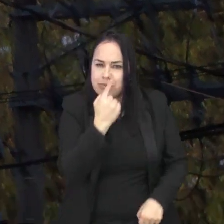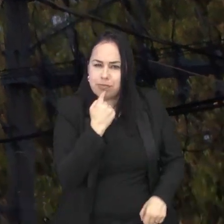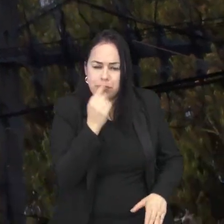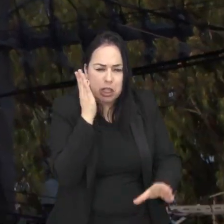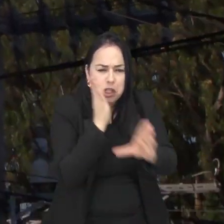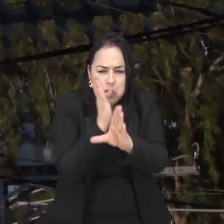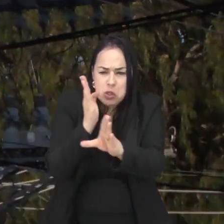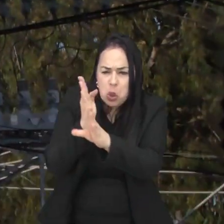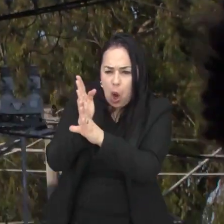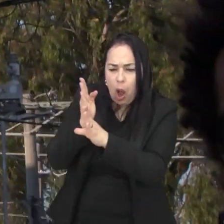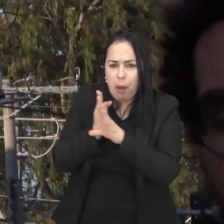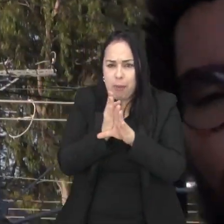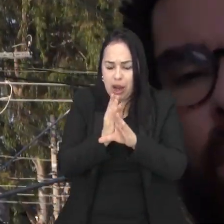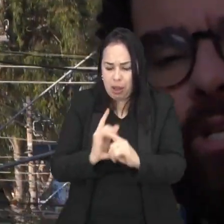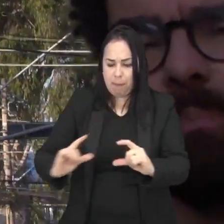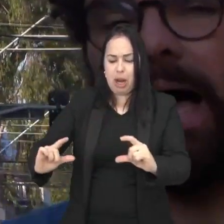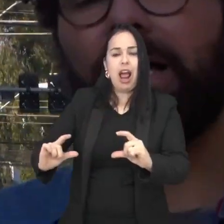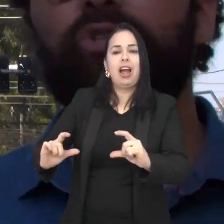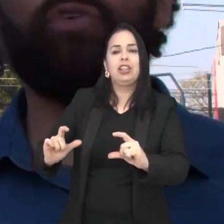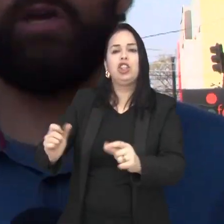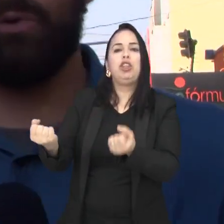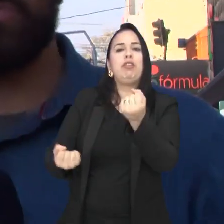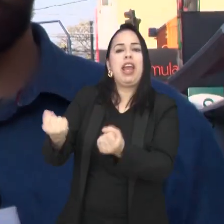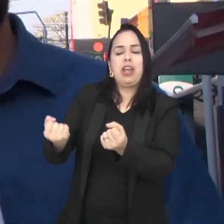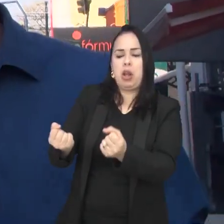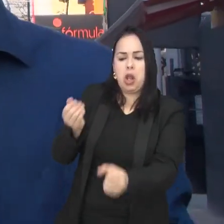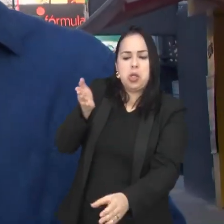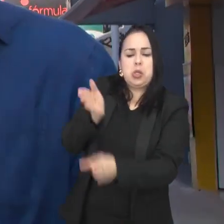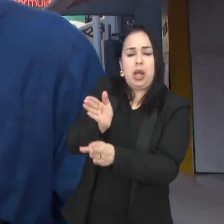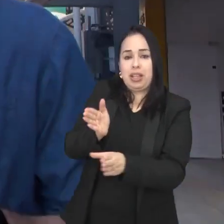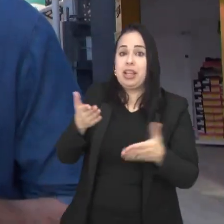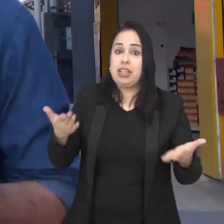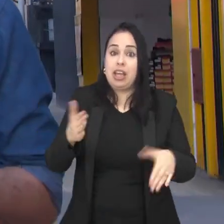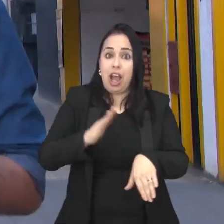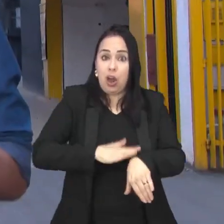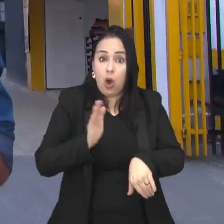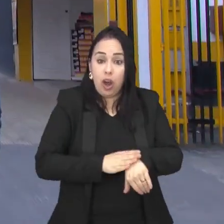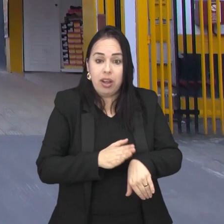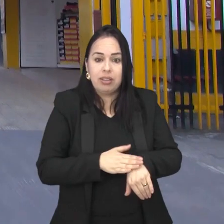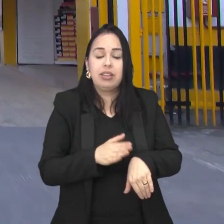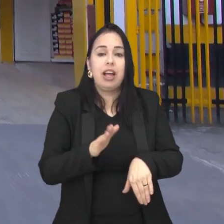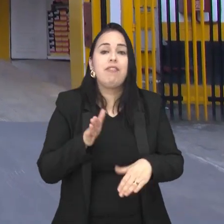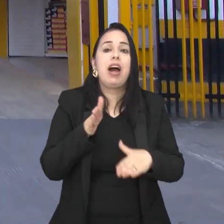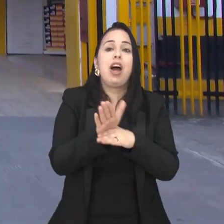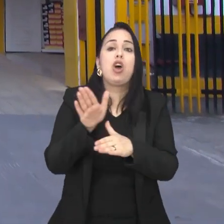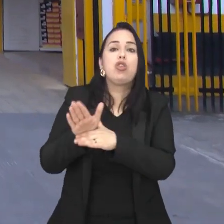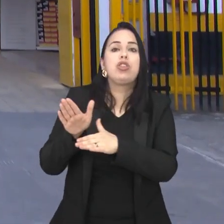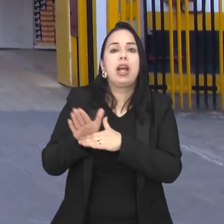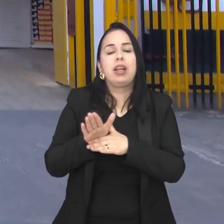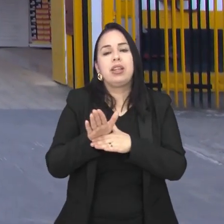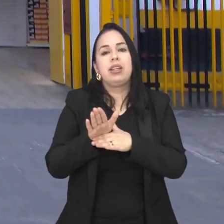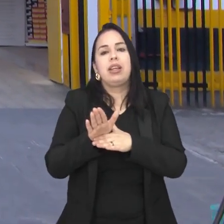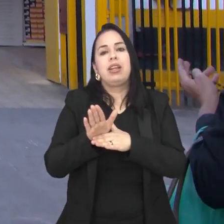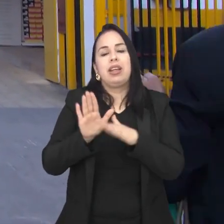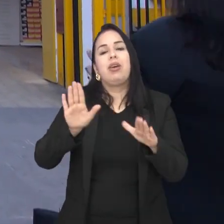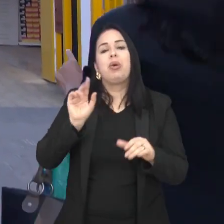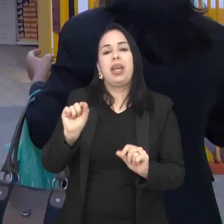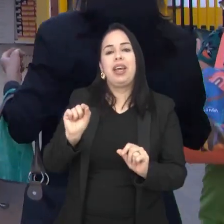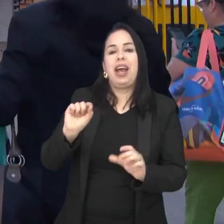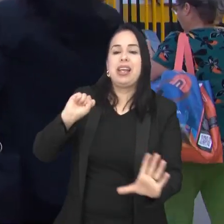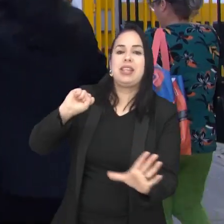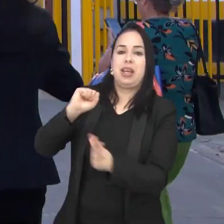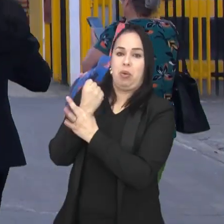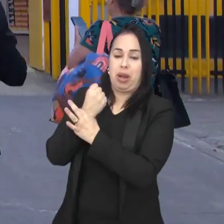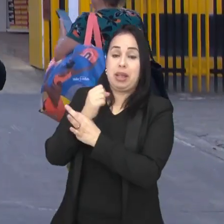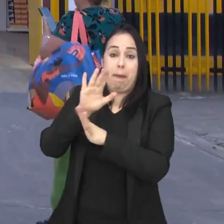o reconhecimento facial e leitura de placas de veículos. Num primeiro momento, esses equipamentos servirão apenas para uso da